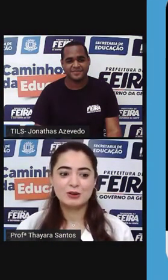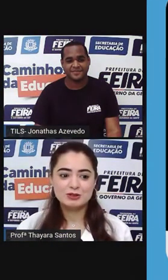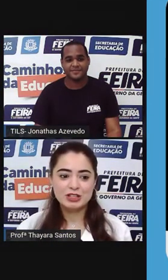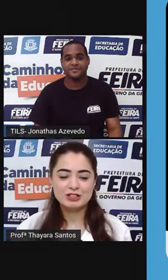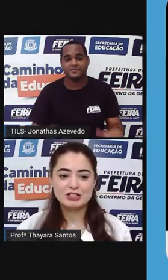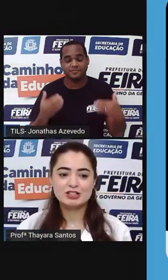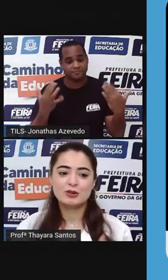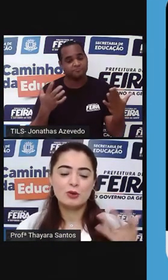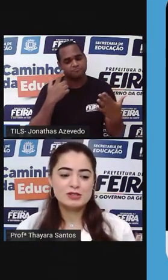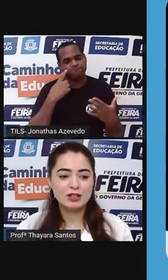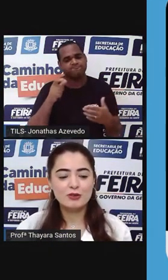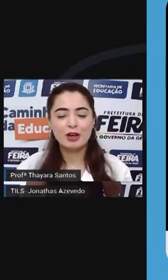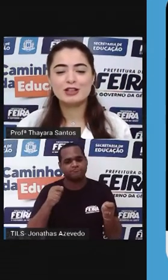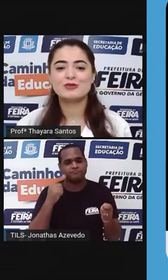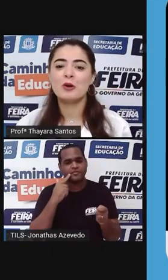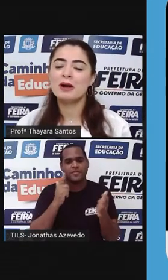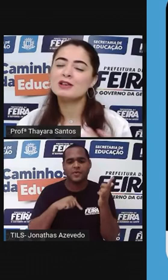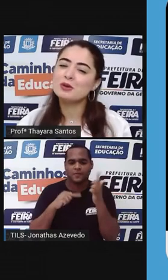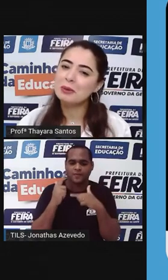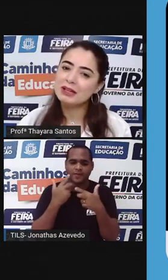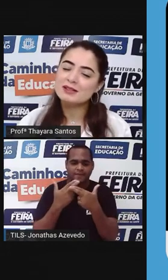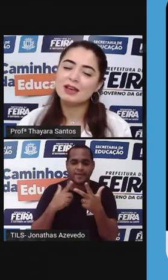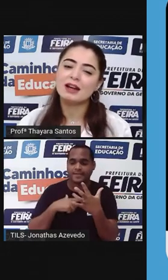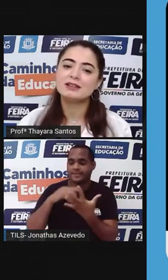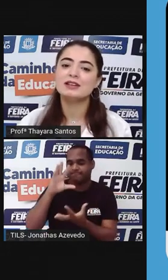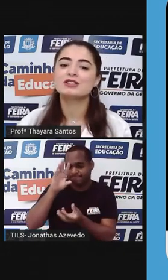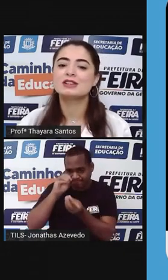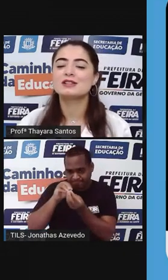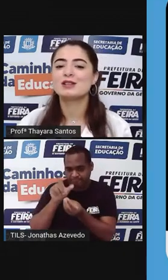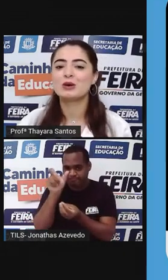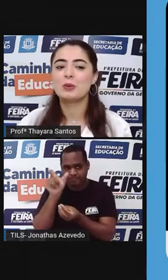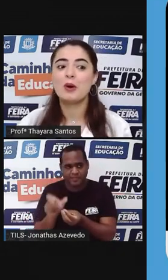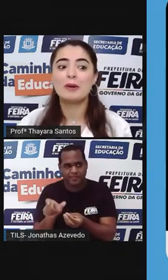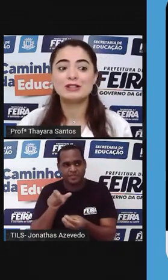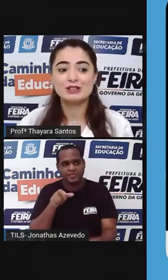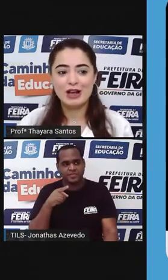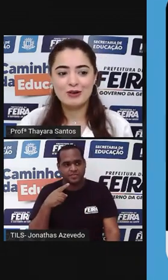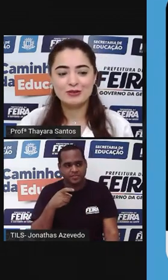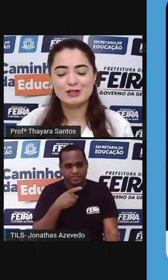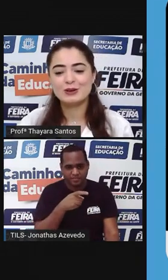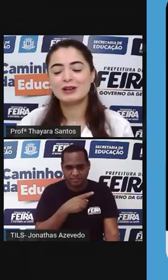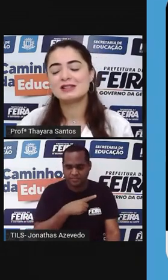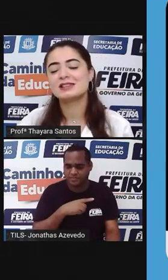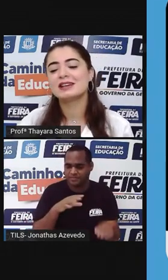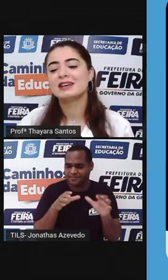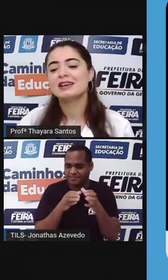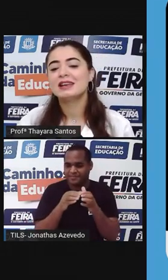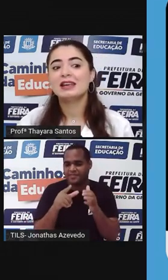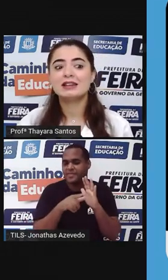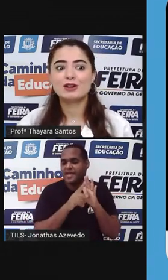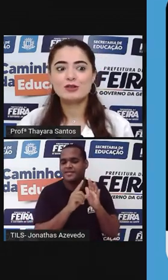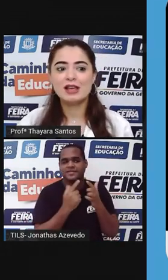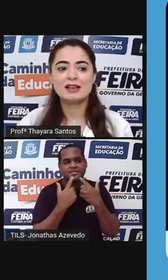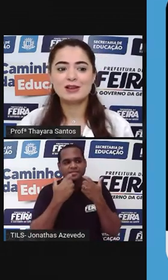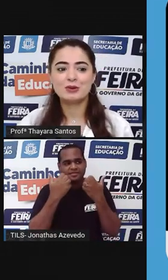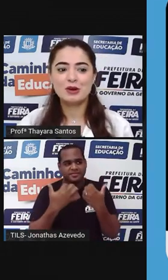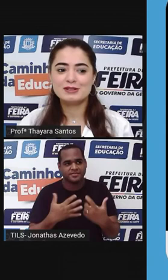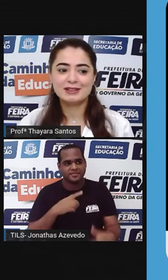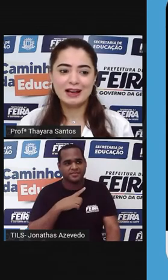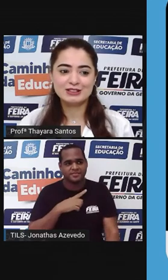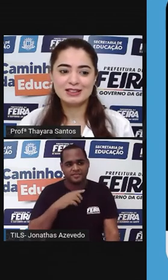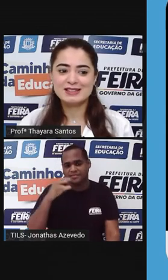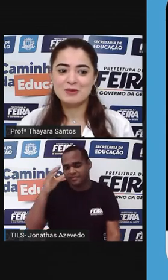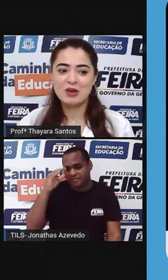Então, gente, a gente conseguiu ver aí de forma resumida as características desse grupo, como a gente já conversou antes e trouxe aí essa